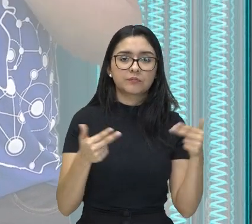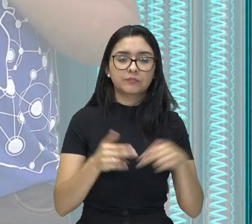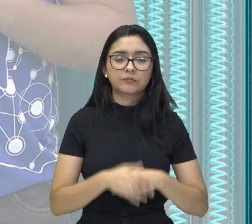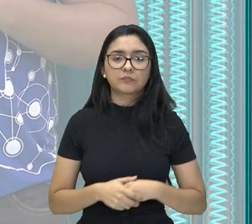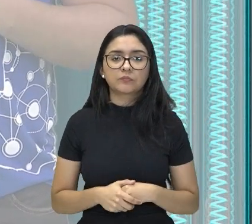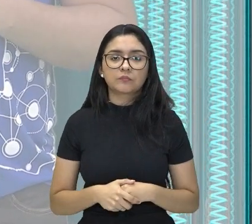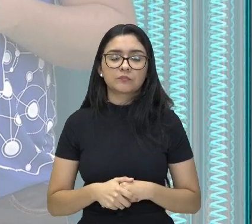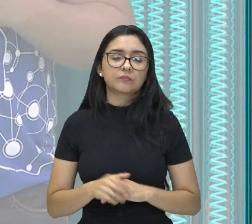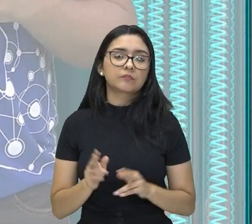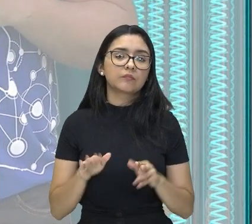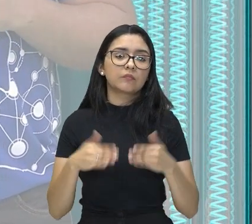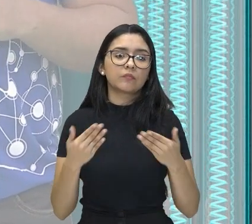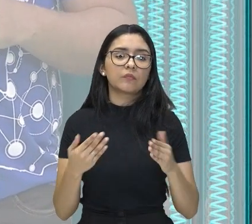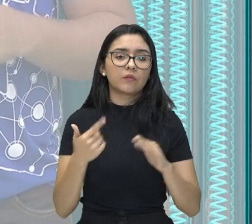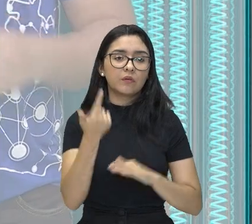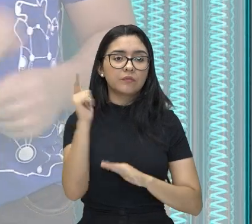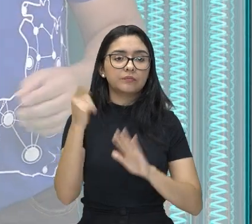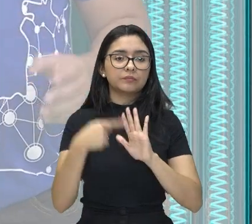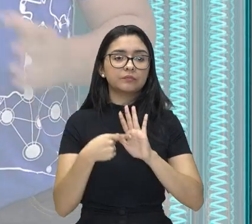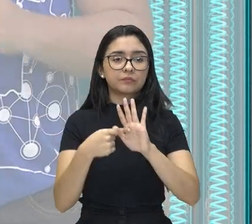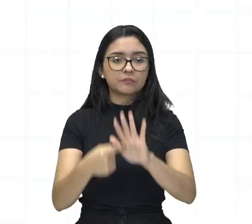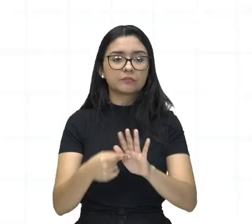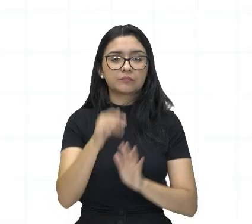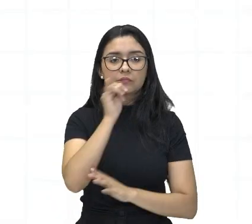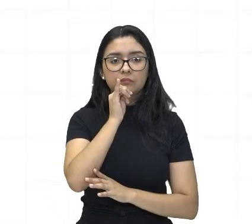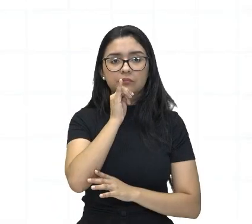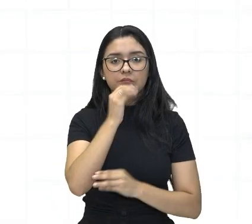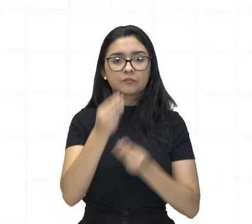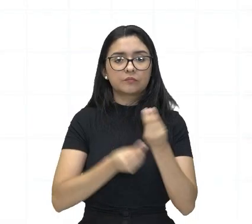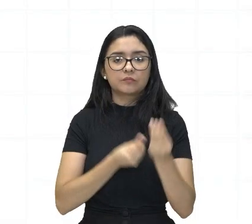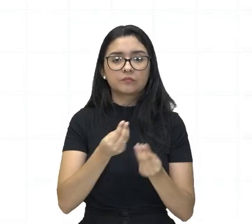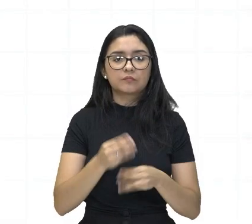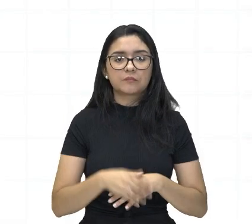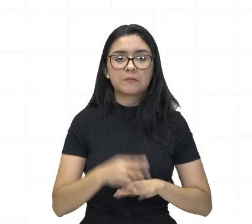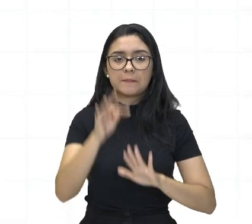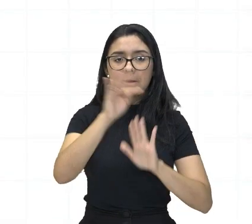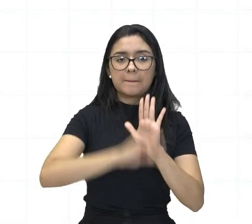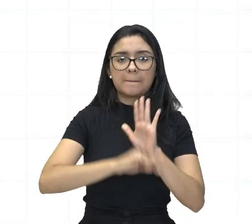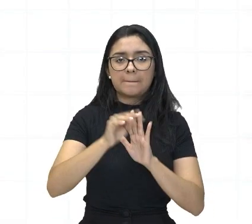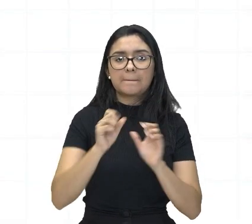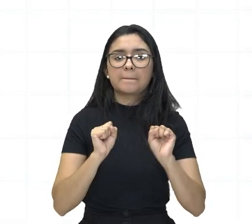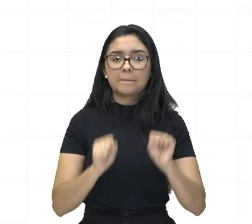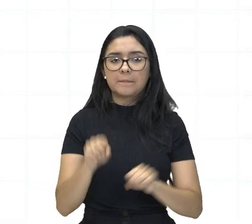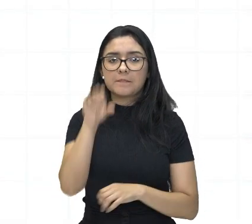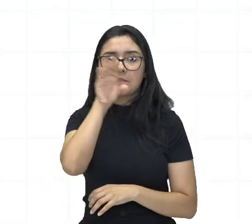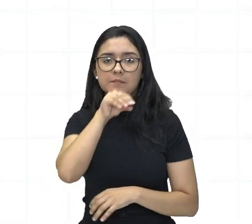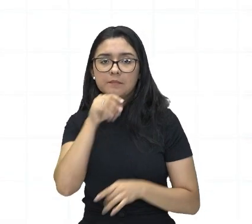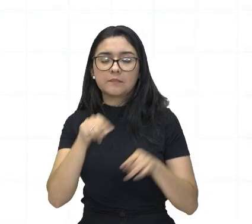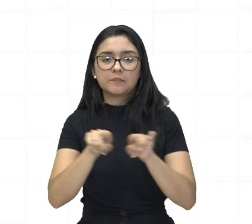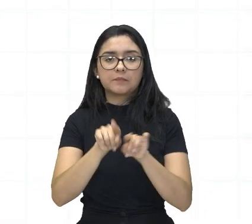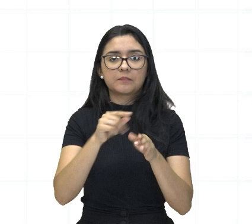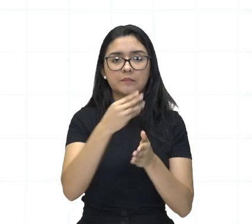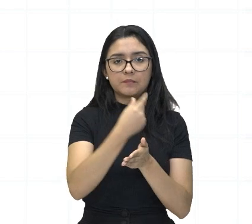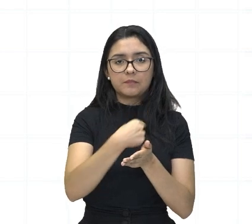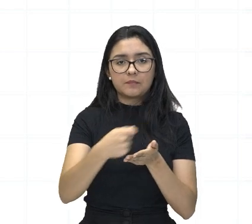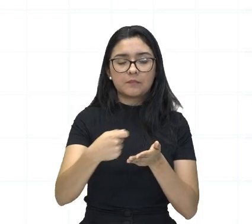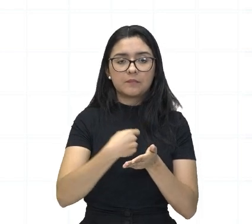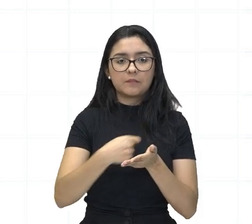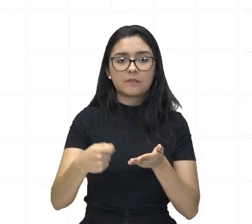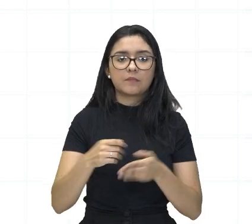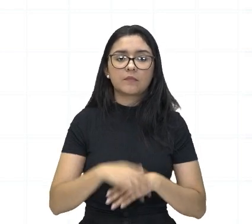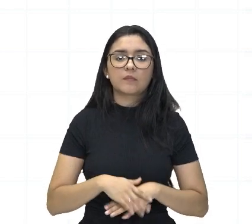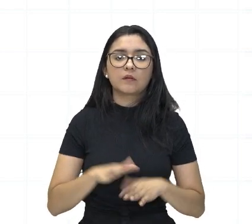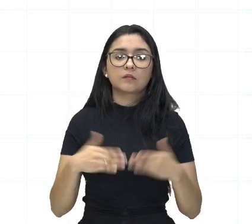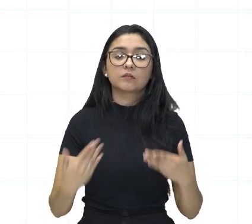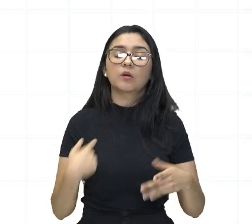ponderação. Colocando mais um exemplo de uso aí para vocês, de texto que pode ser tanto oral quanto escrito. Ao discutir